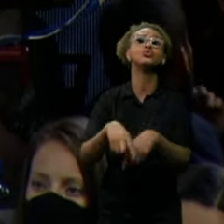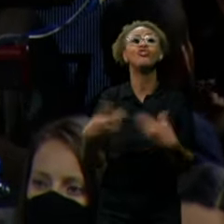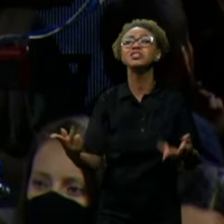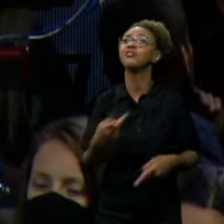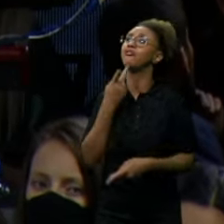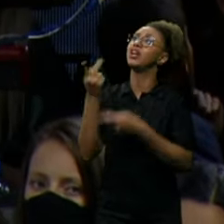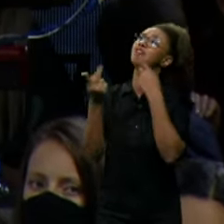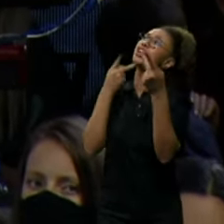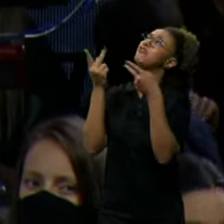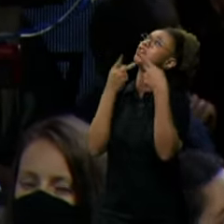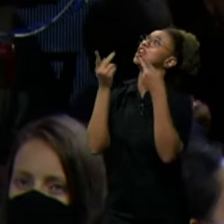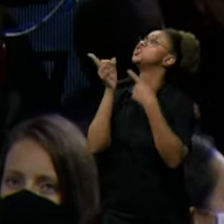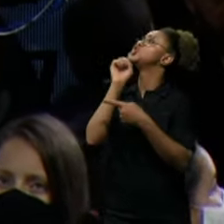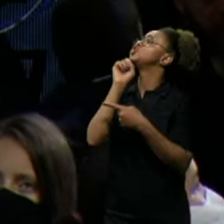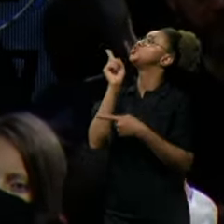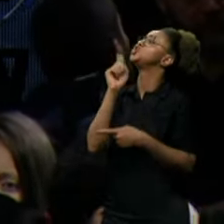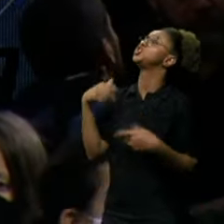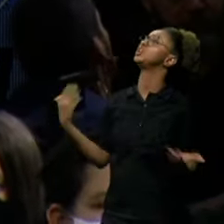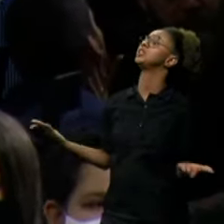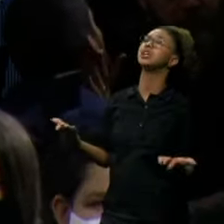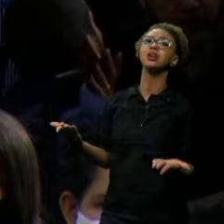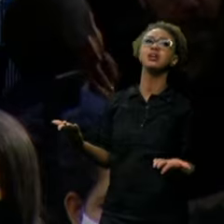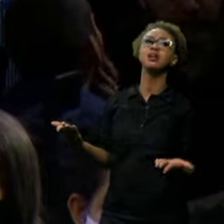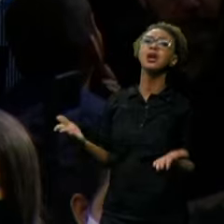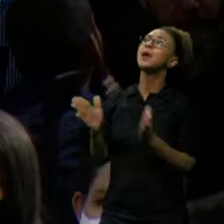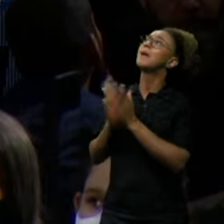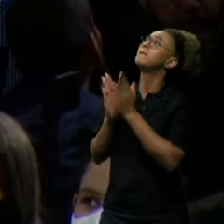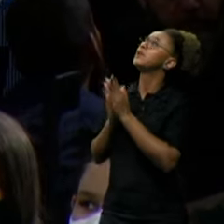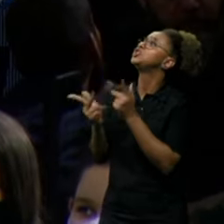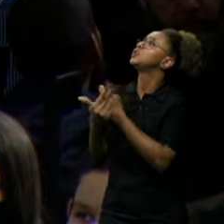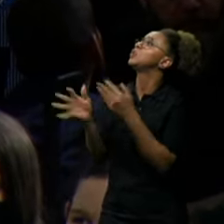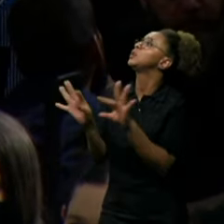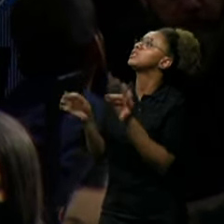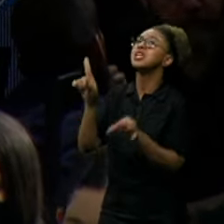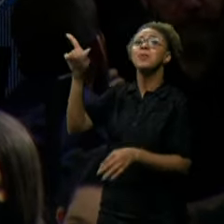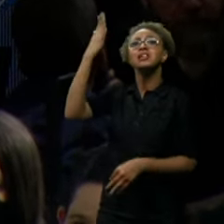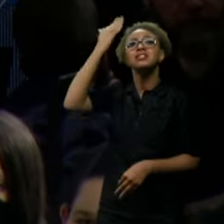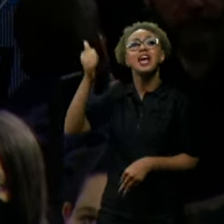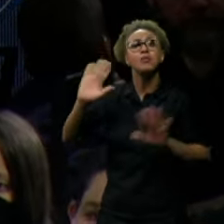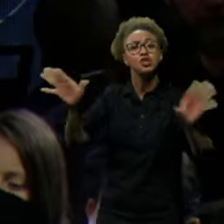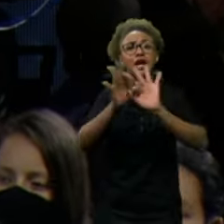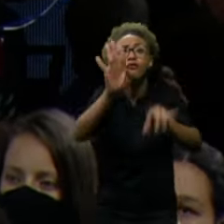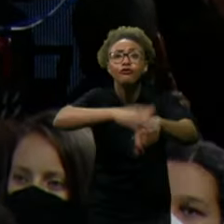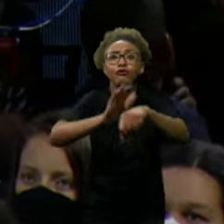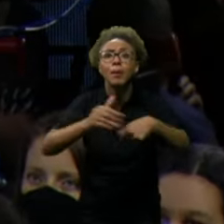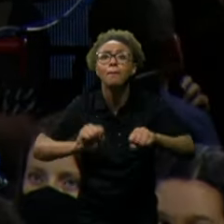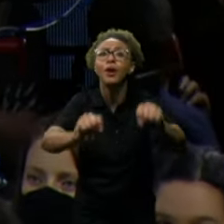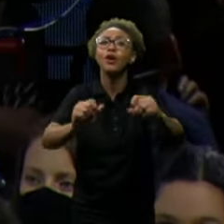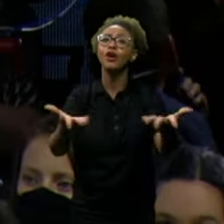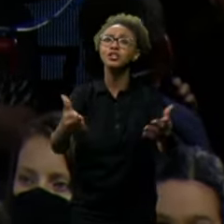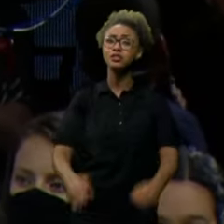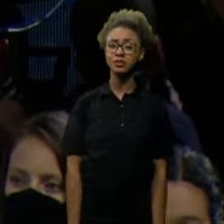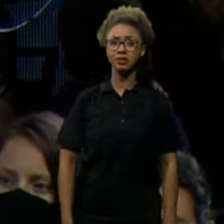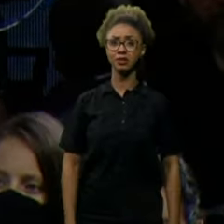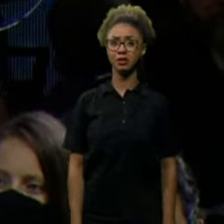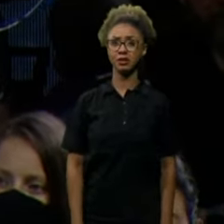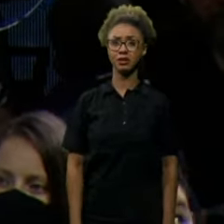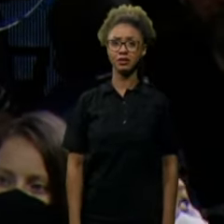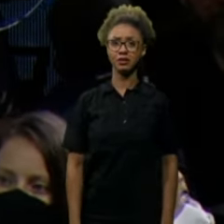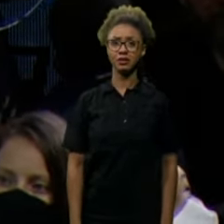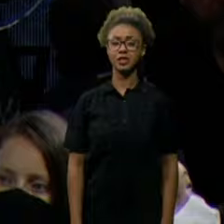você gastar tanto tempo do seu relacionamento pedindo para Deus coisas que você já sabe que ele já tem autorizou já tem nenhuma você poder para